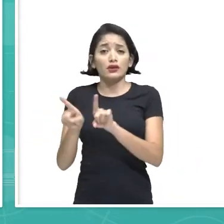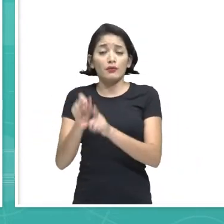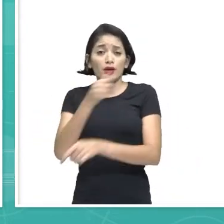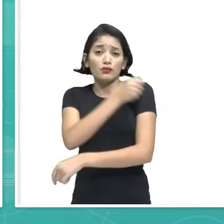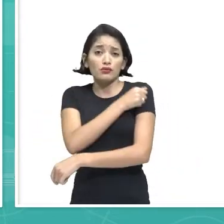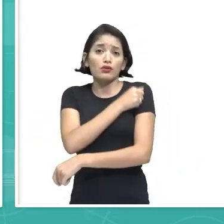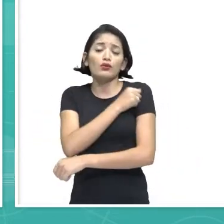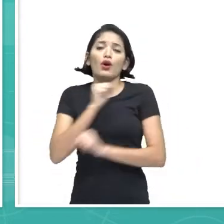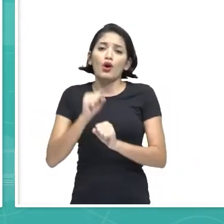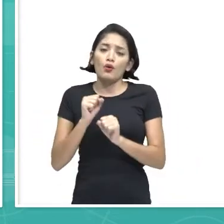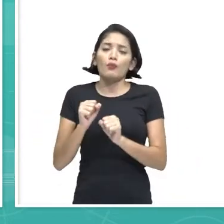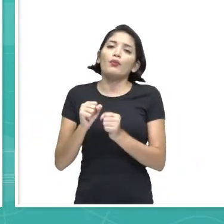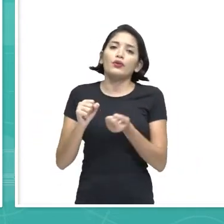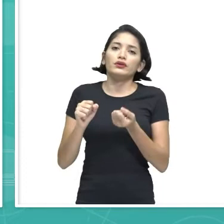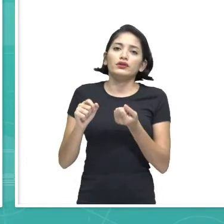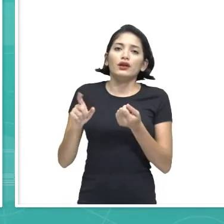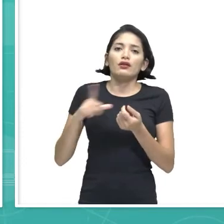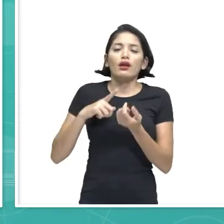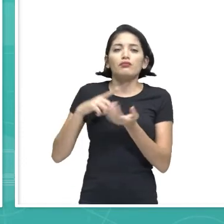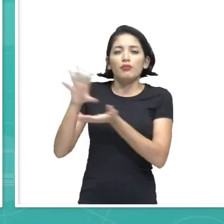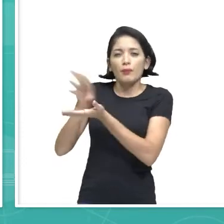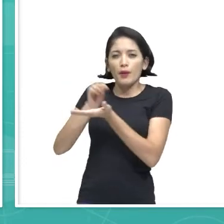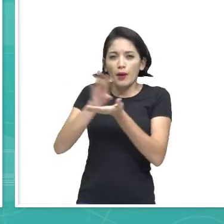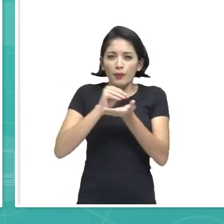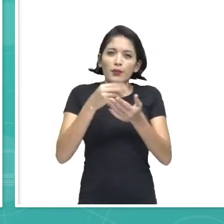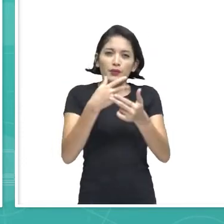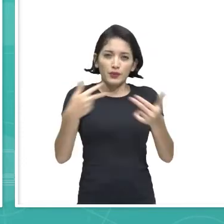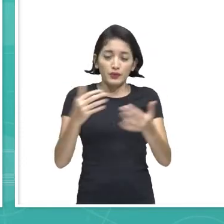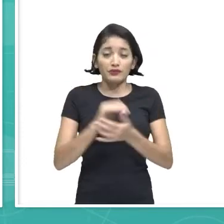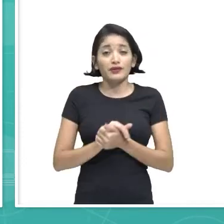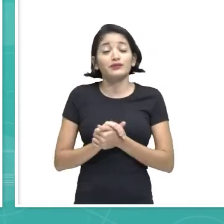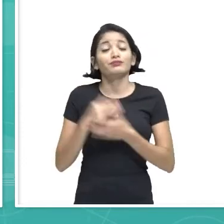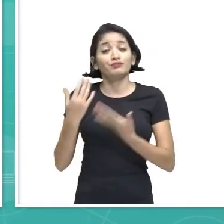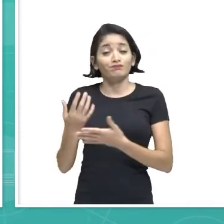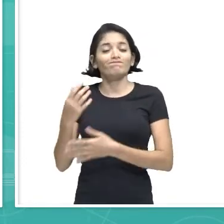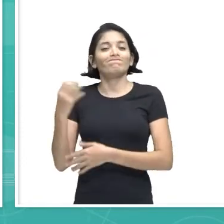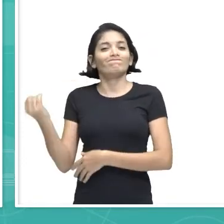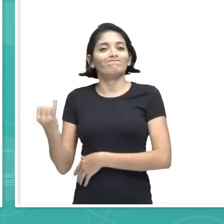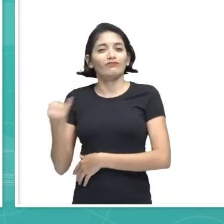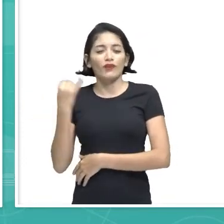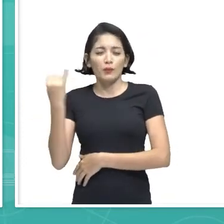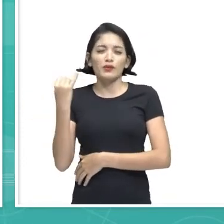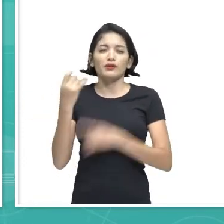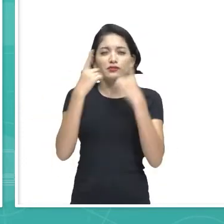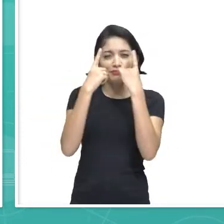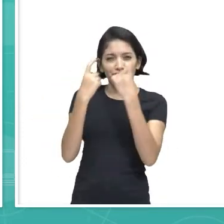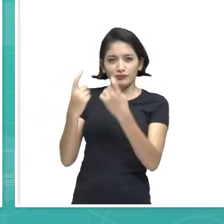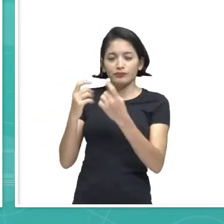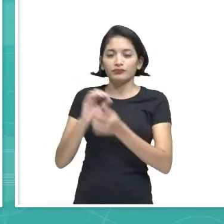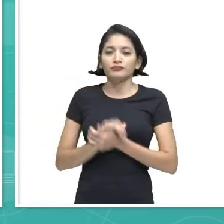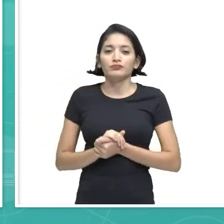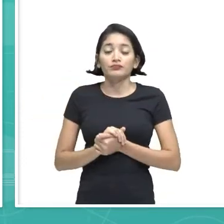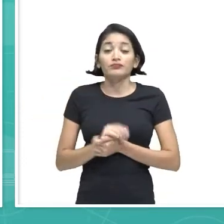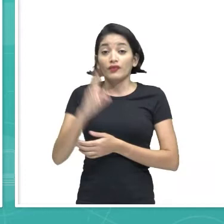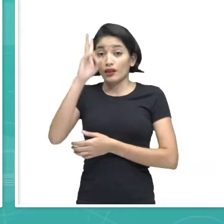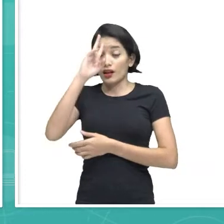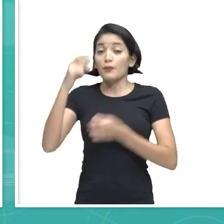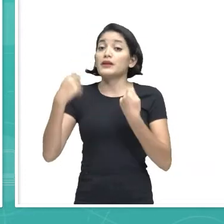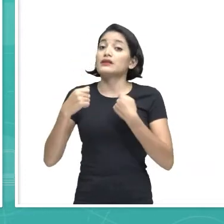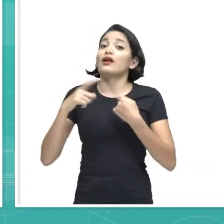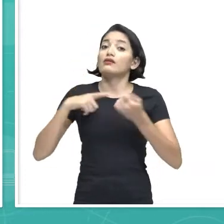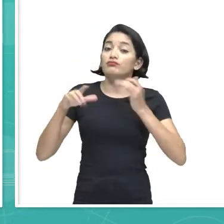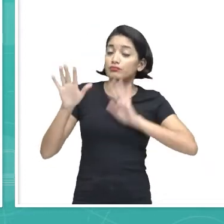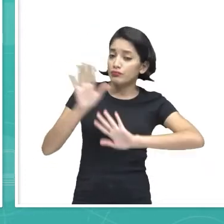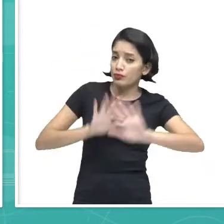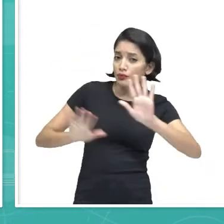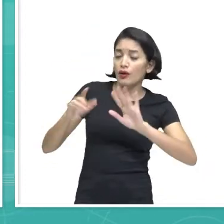fazer coreografias. Também é muito interessante. Lembrem-se, é necessário tomar cuidado, porque